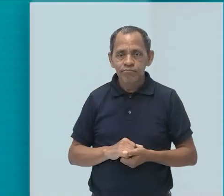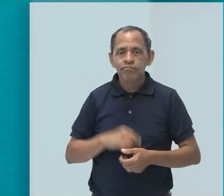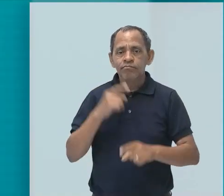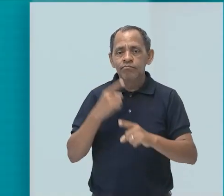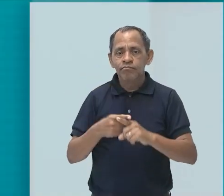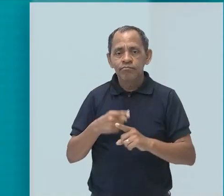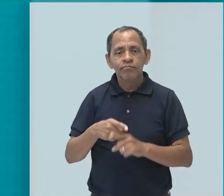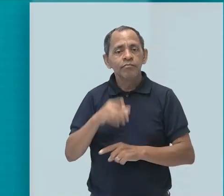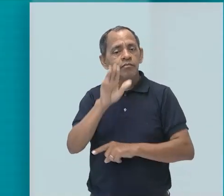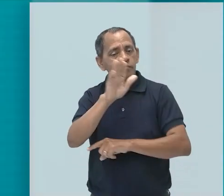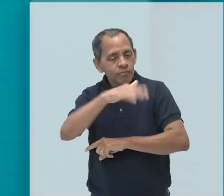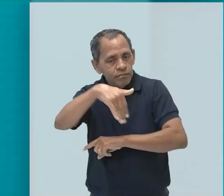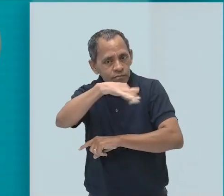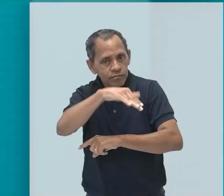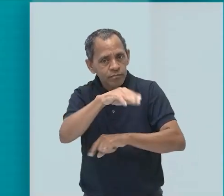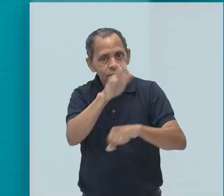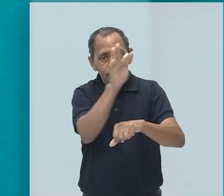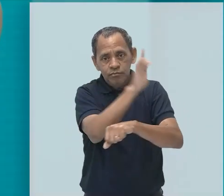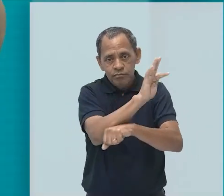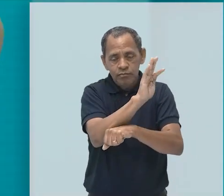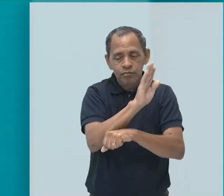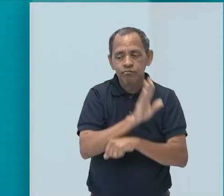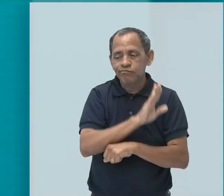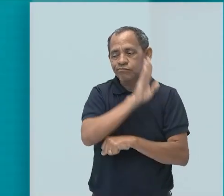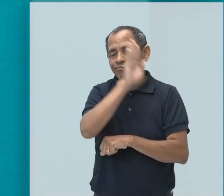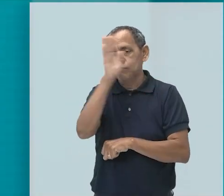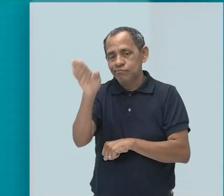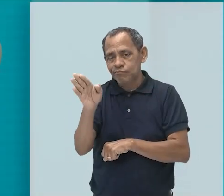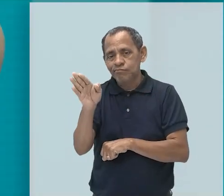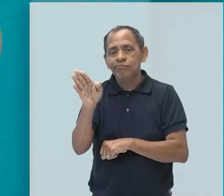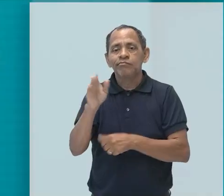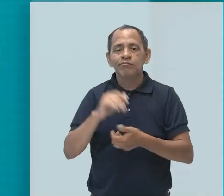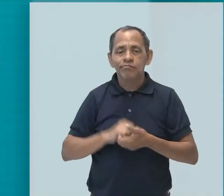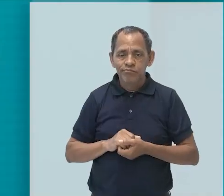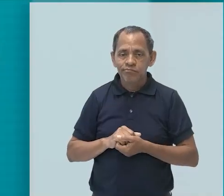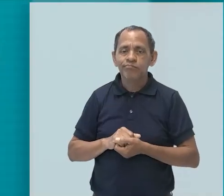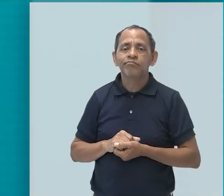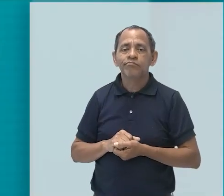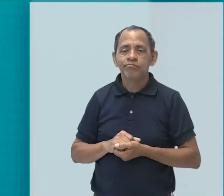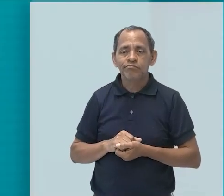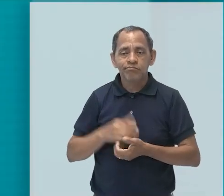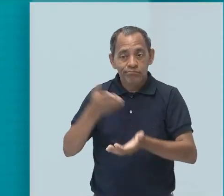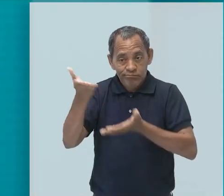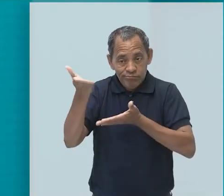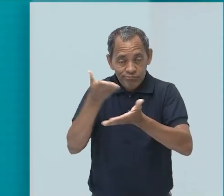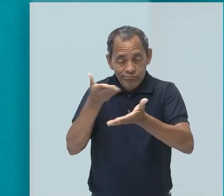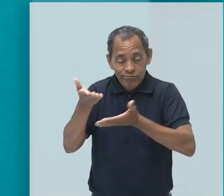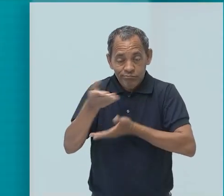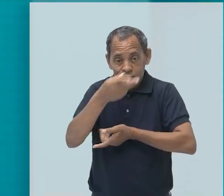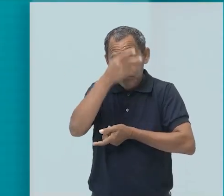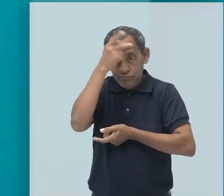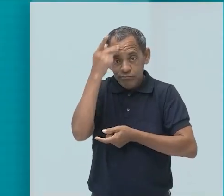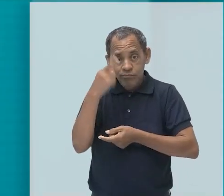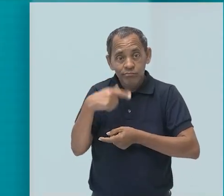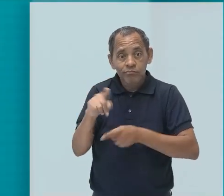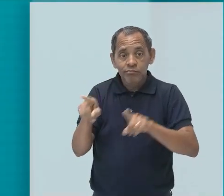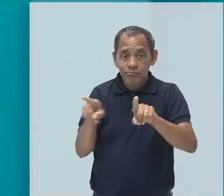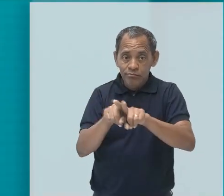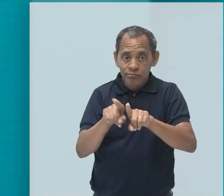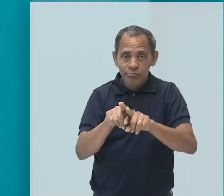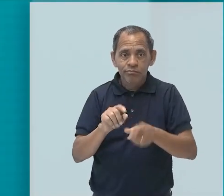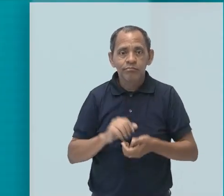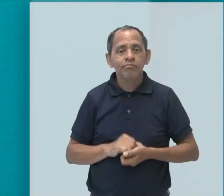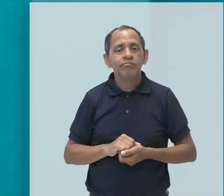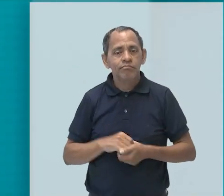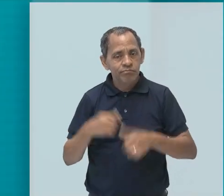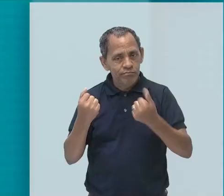formais são os ambientes onde você vai circular, vai interagir usando a língua. Então, é necessário que você